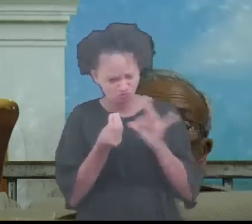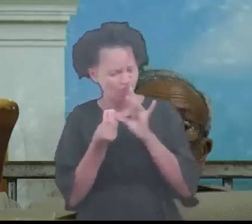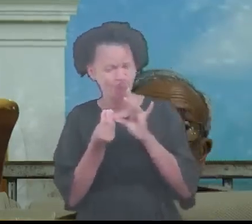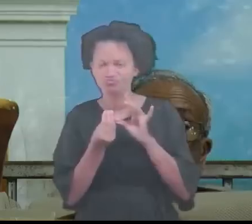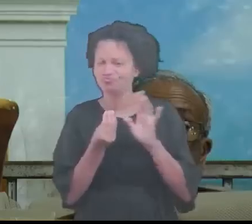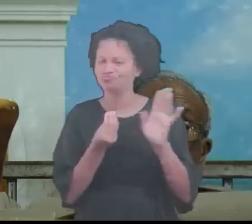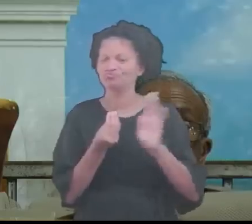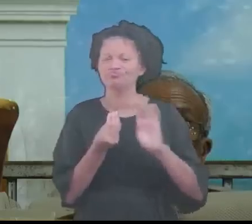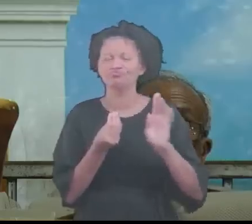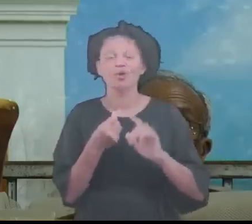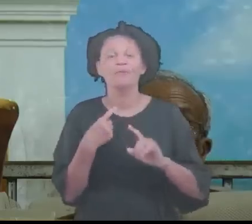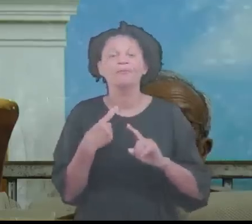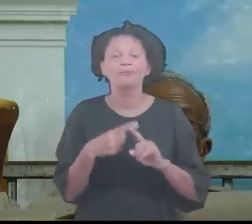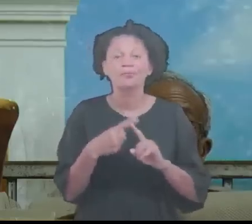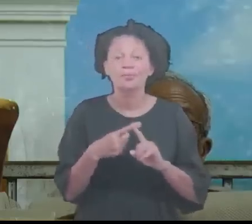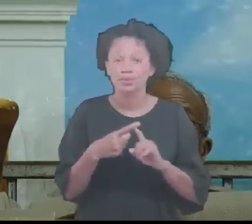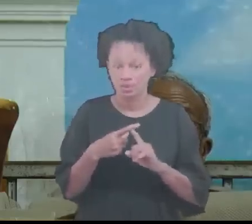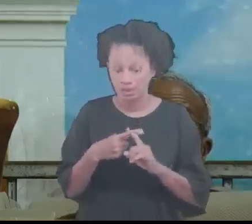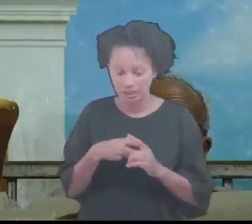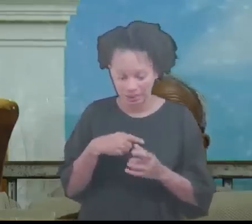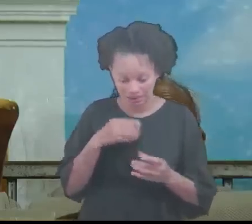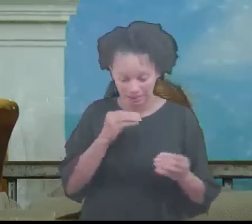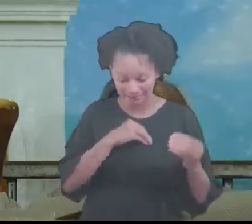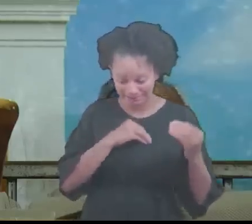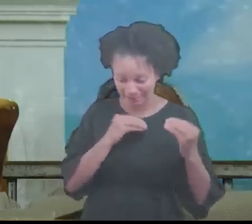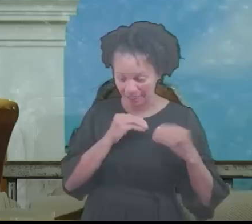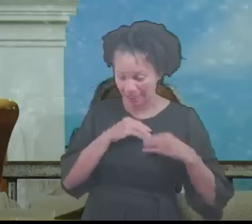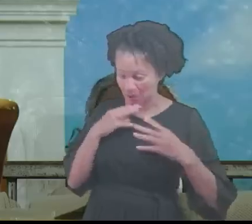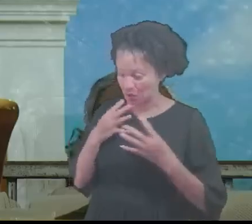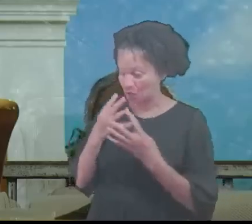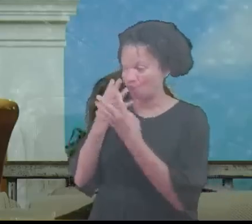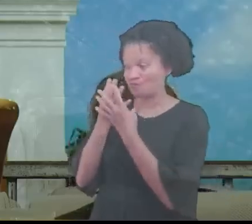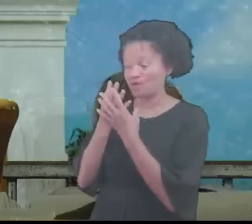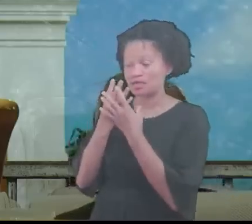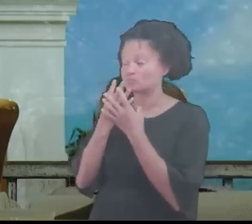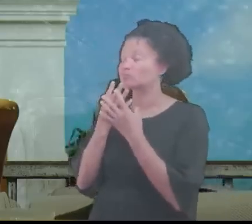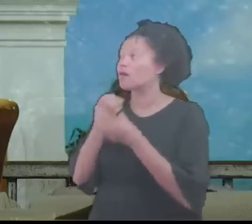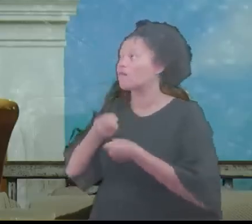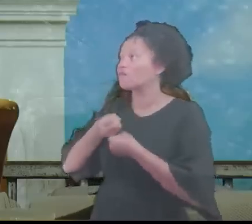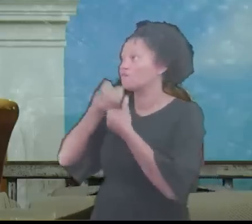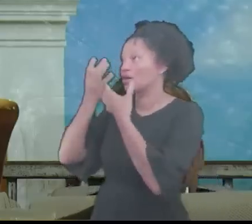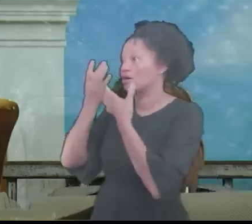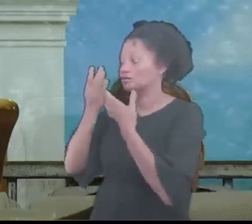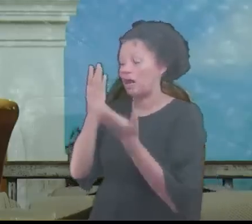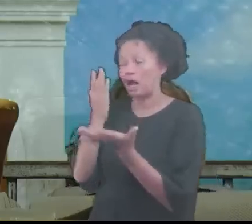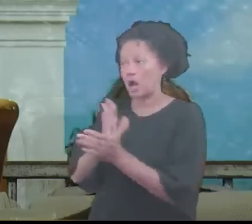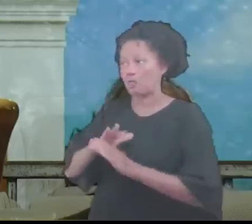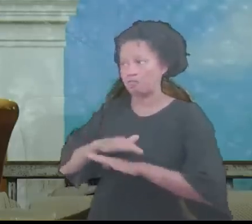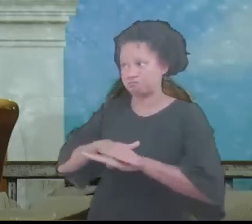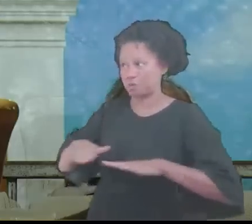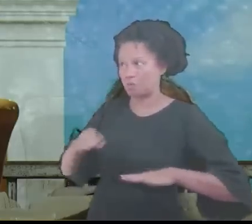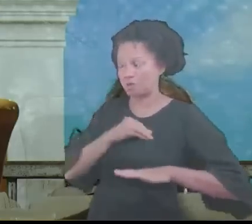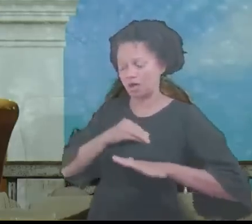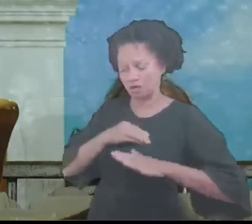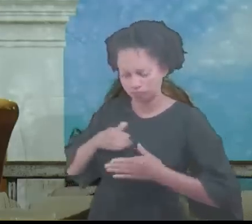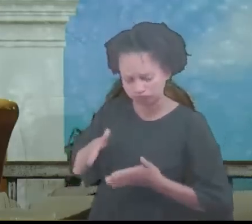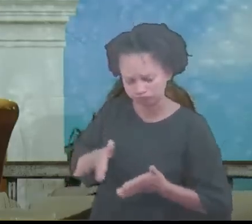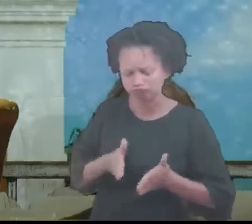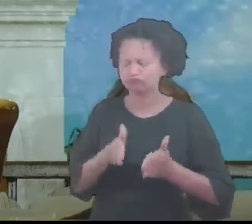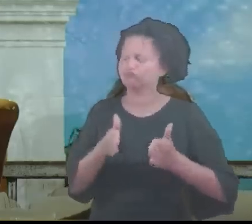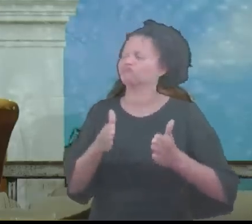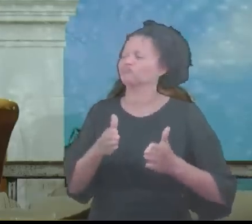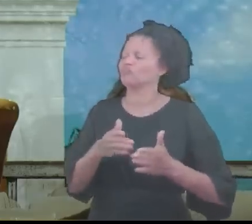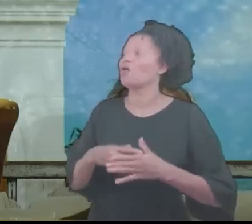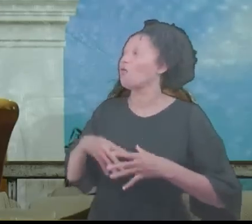Porque a Bíblia diz que quem confessa e deixa... O que é que a Bíblia diz? Quem confessa e deixa o que, irmão? Alcança misericórdia. Foi fraco. Quem confessa e